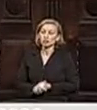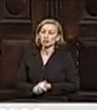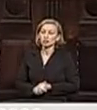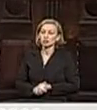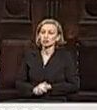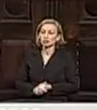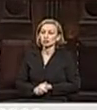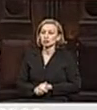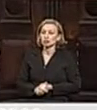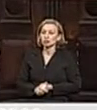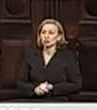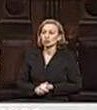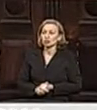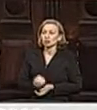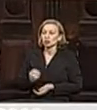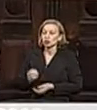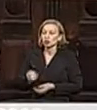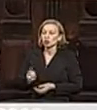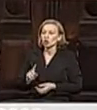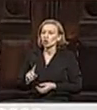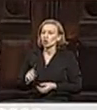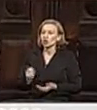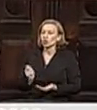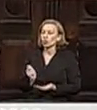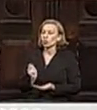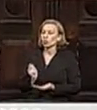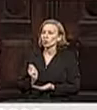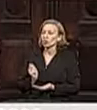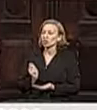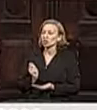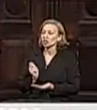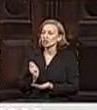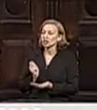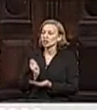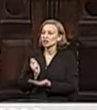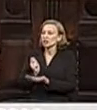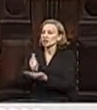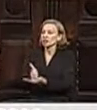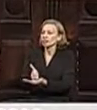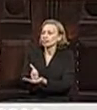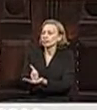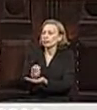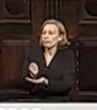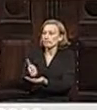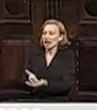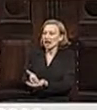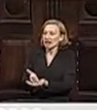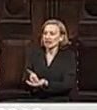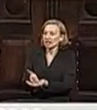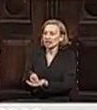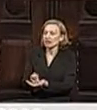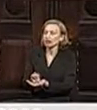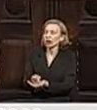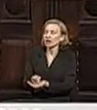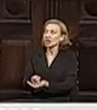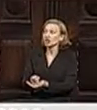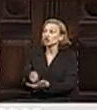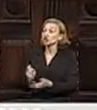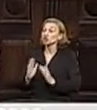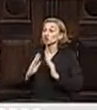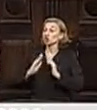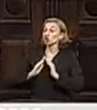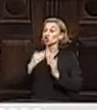em educação, 8 vezes mais do que se gasta com as nossas universidades públicas. O Estado do Rio de